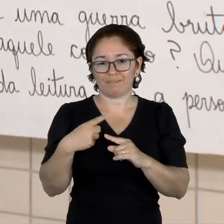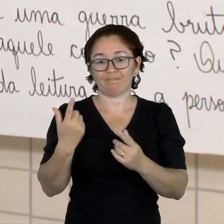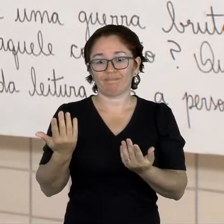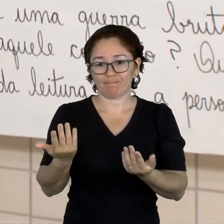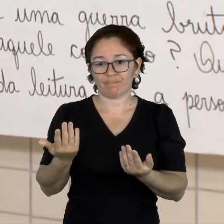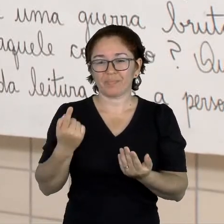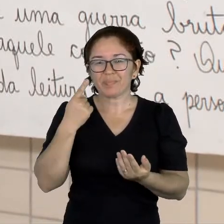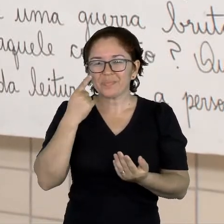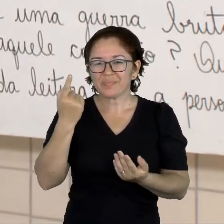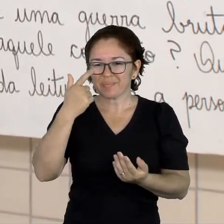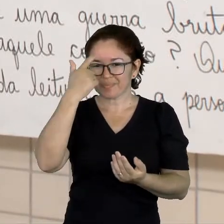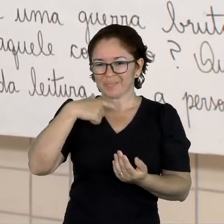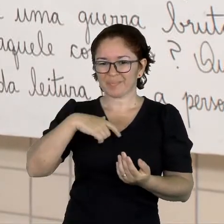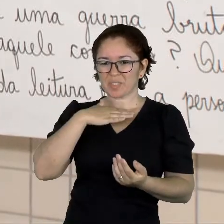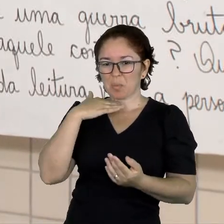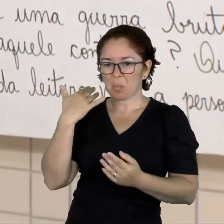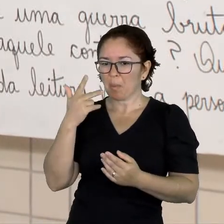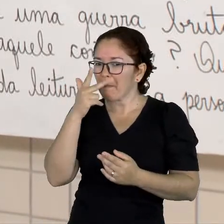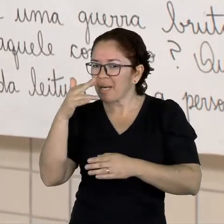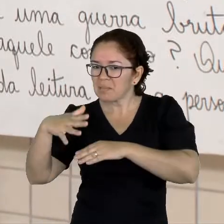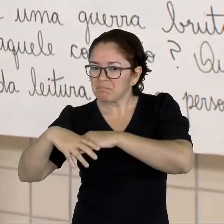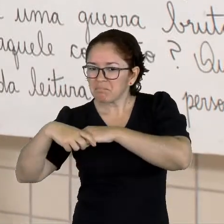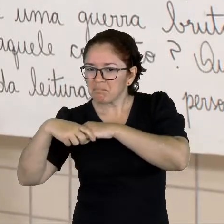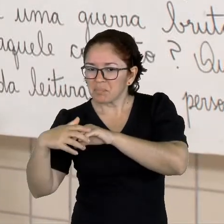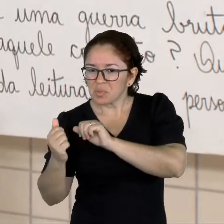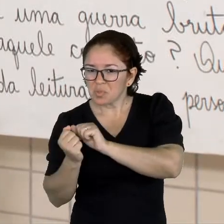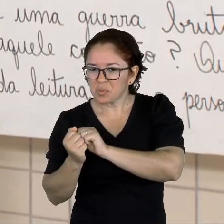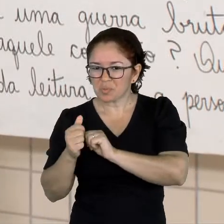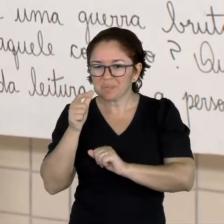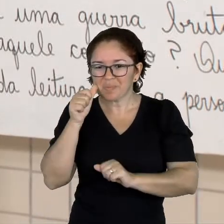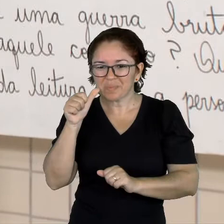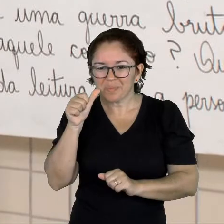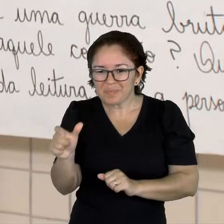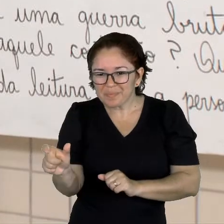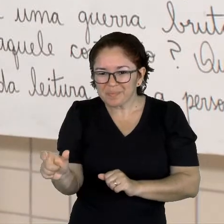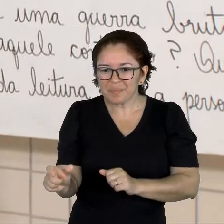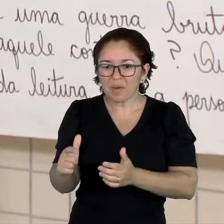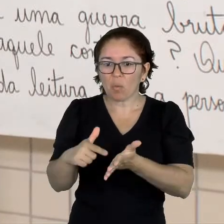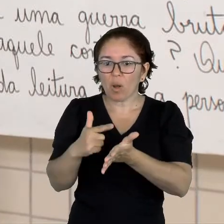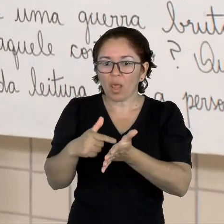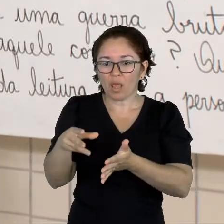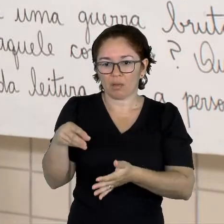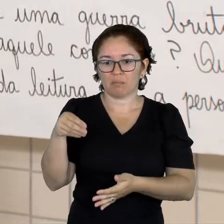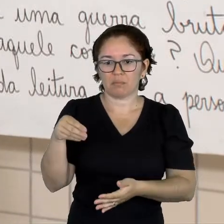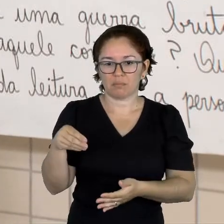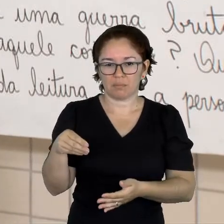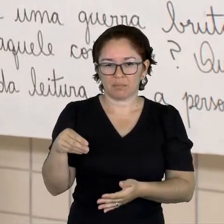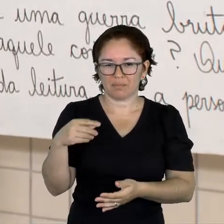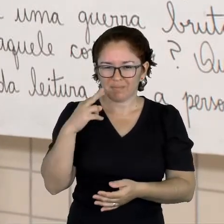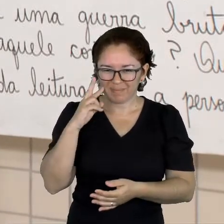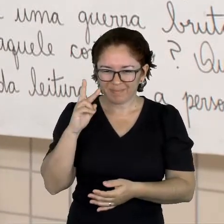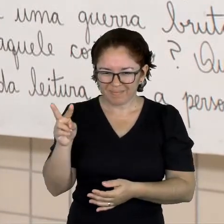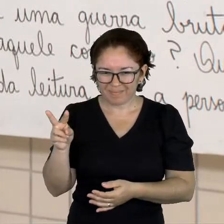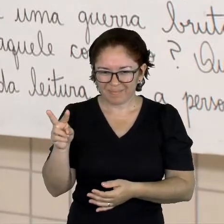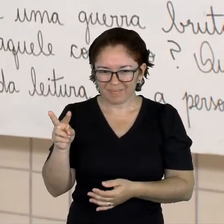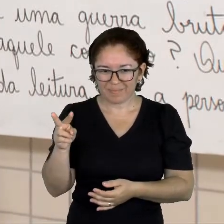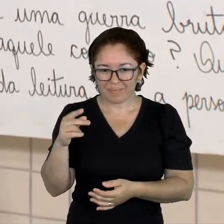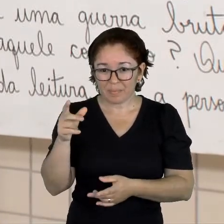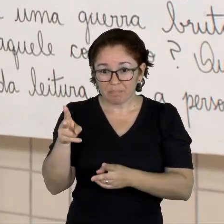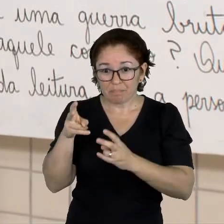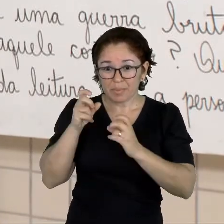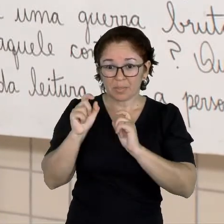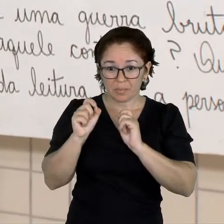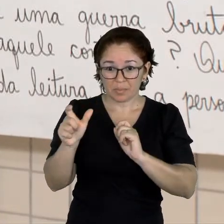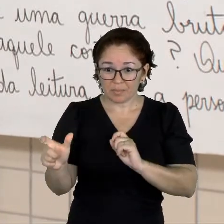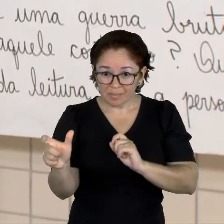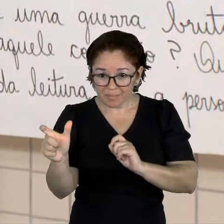dando a mão para ela está segurando um livro. Nesse quadro já fica bem claro essa questão da Lisa ser amante, né,